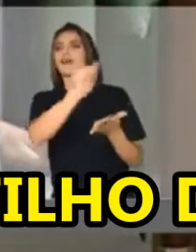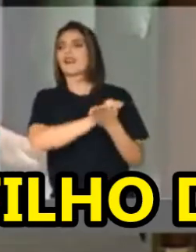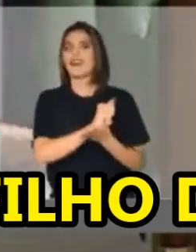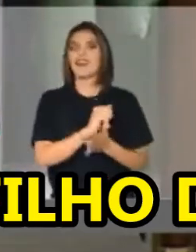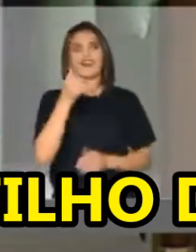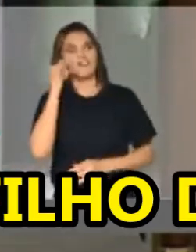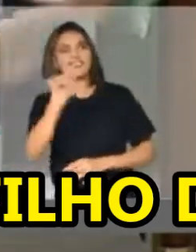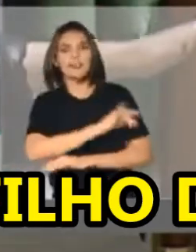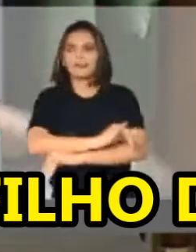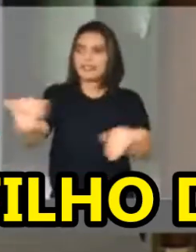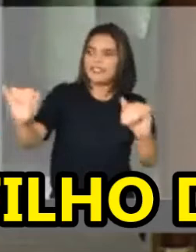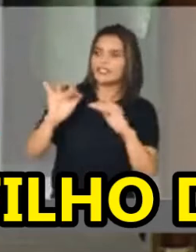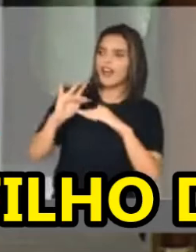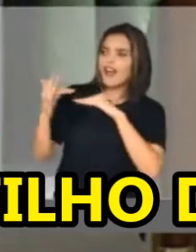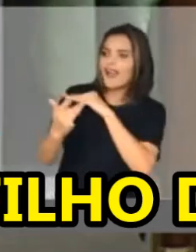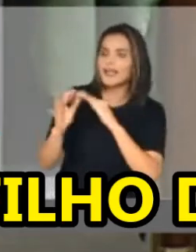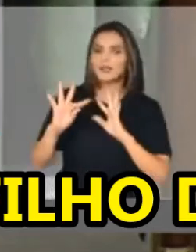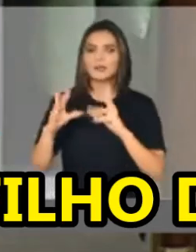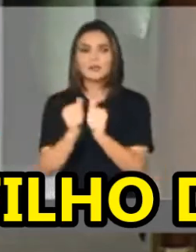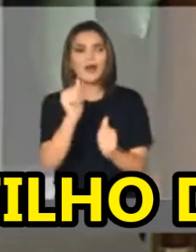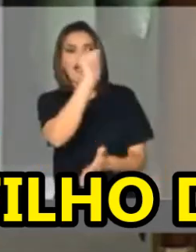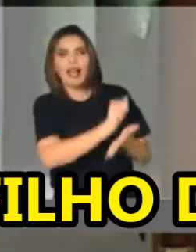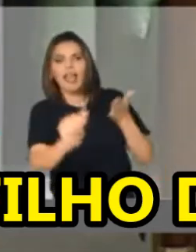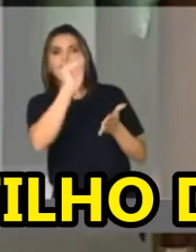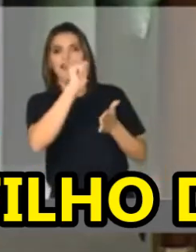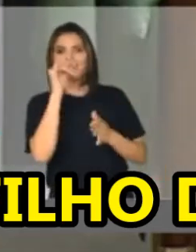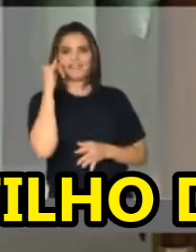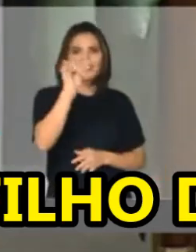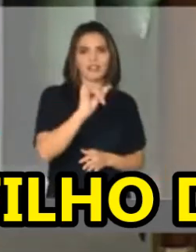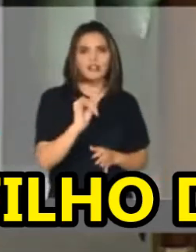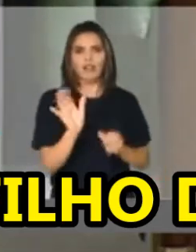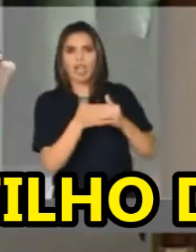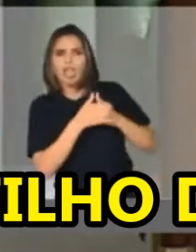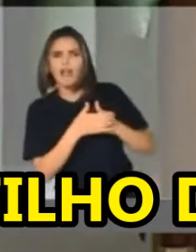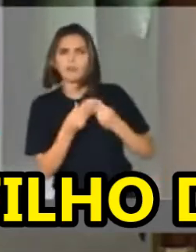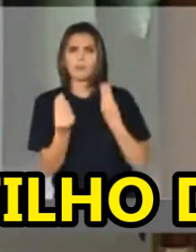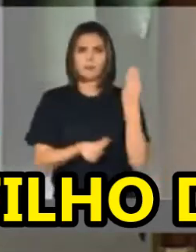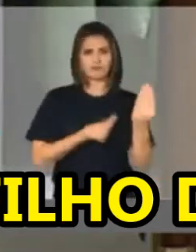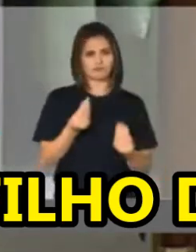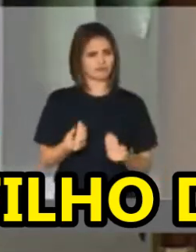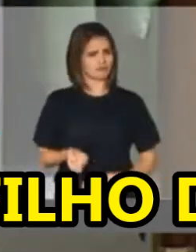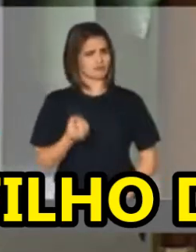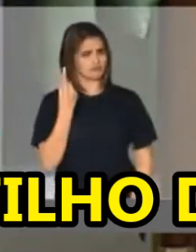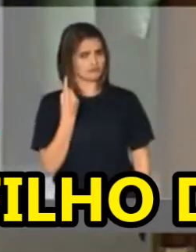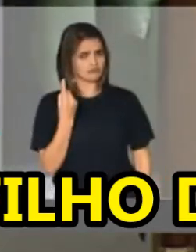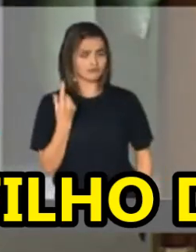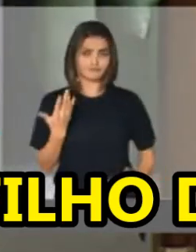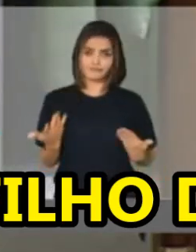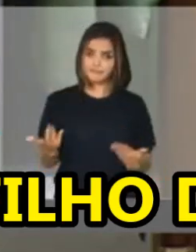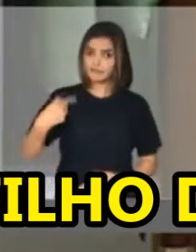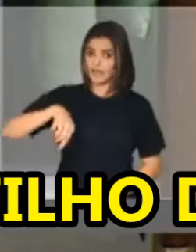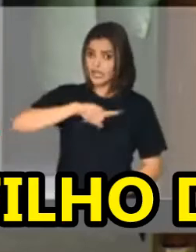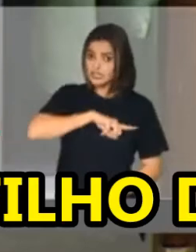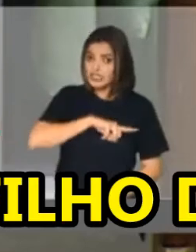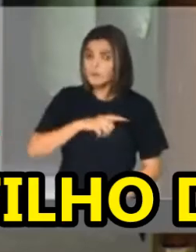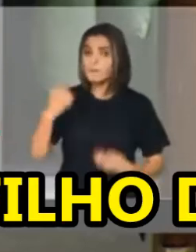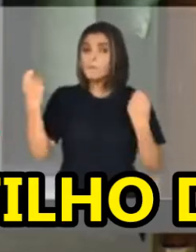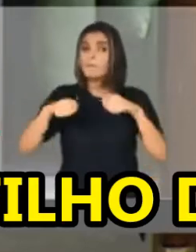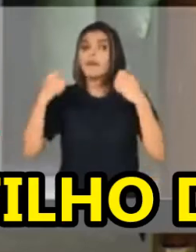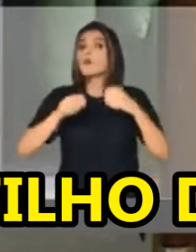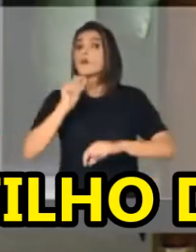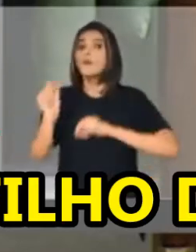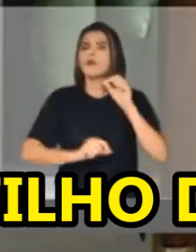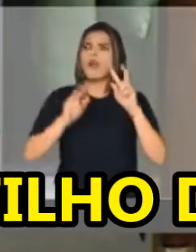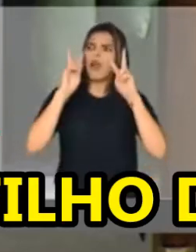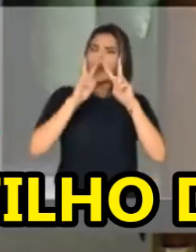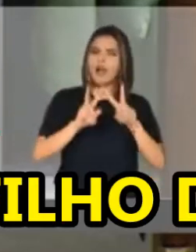mídia brasileira e na opinião pública. Então é muito importante que a gente aqui comece a perceber o que